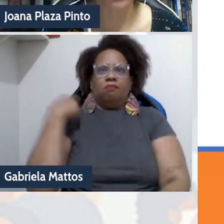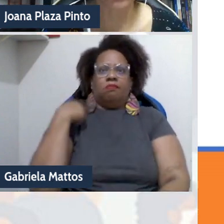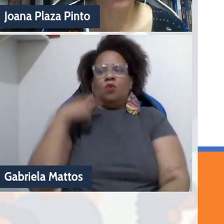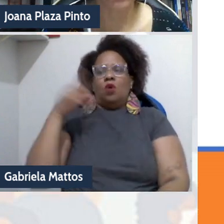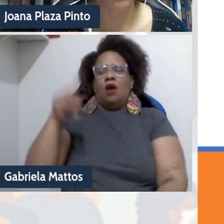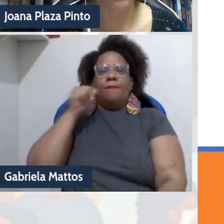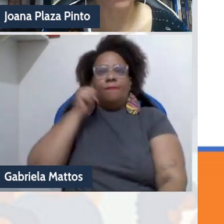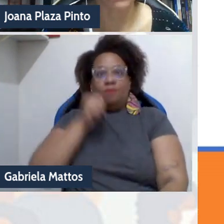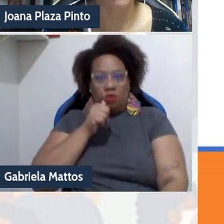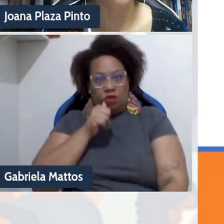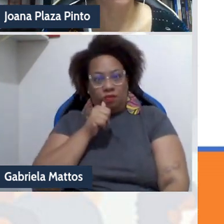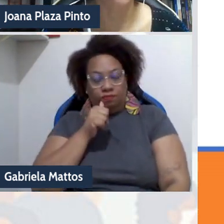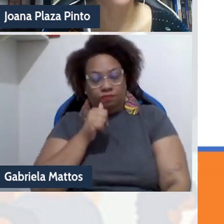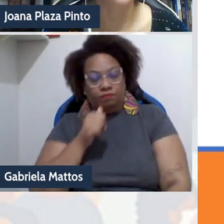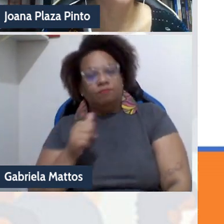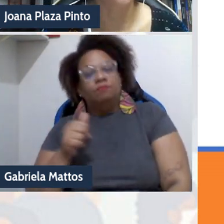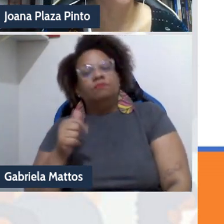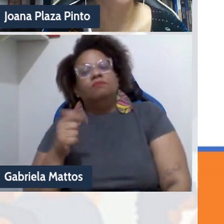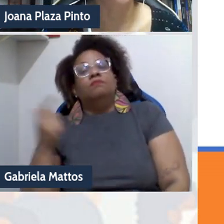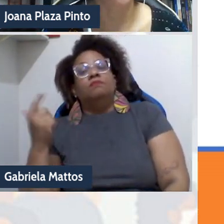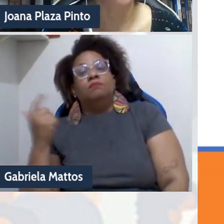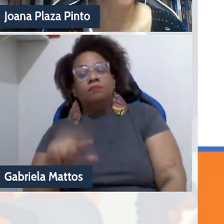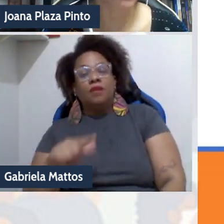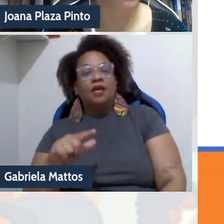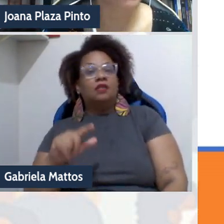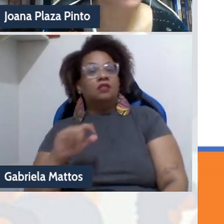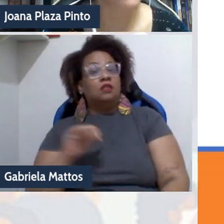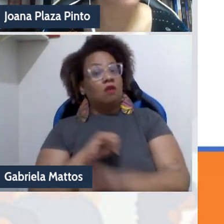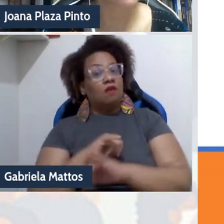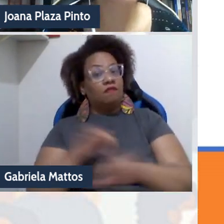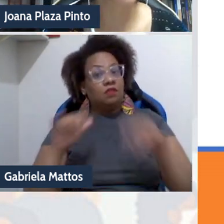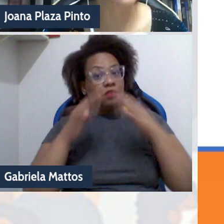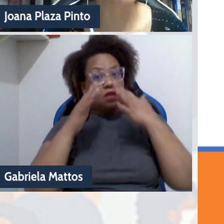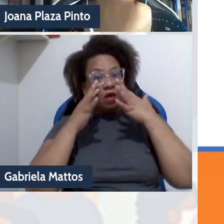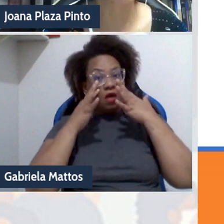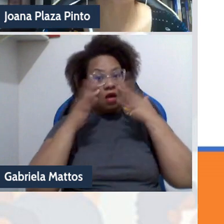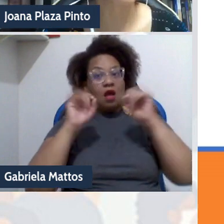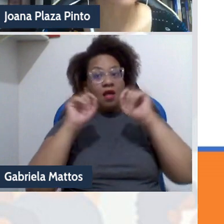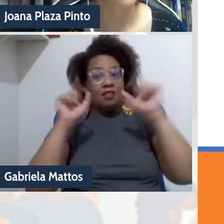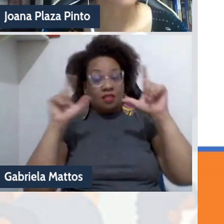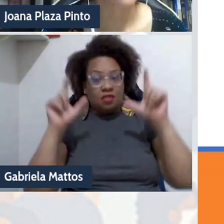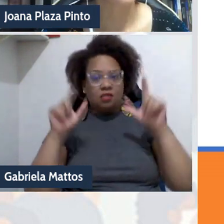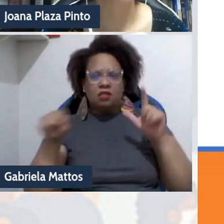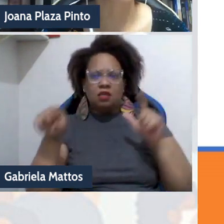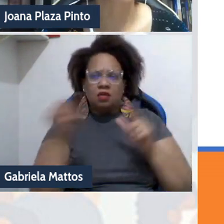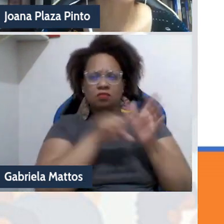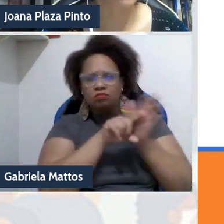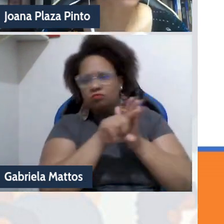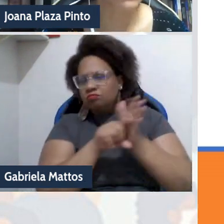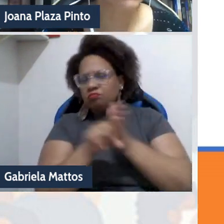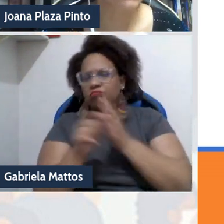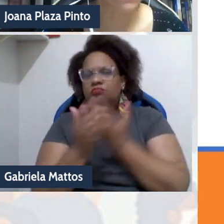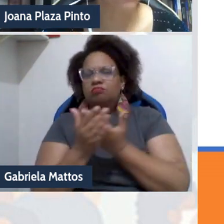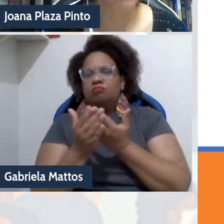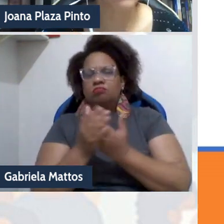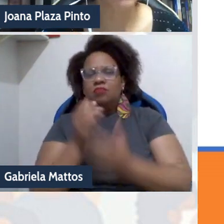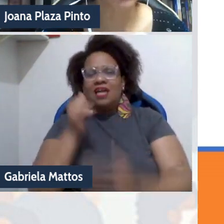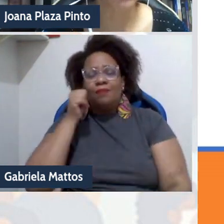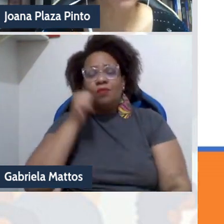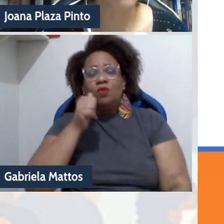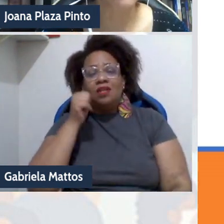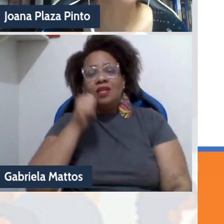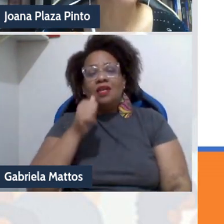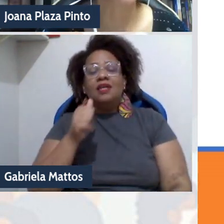Além disso, chama atenção os estudos que as mulheres elas precisam administrar